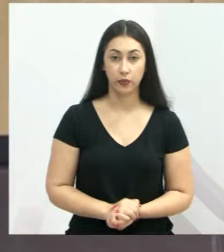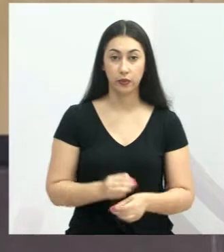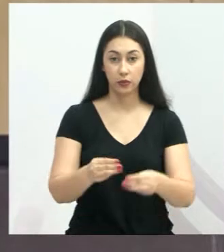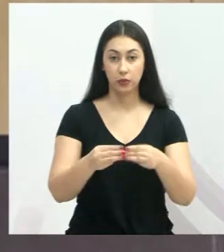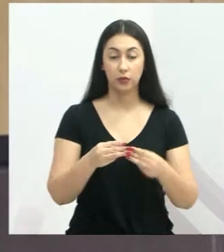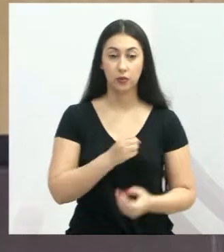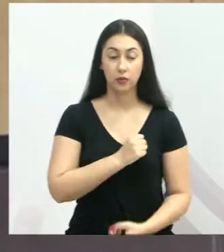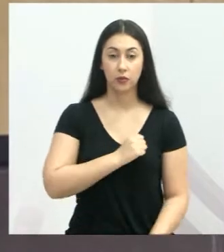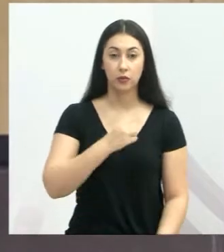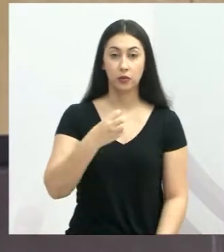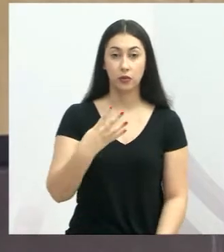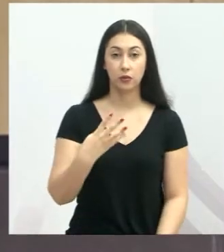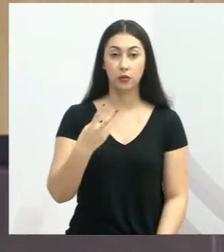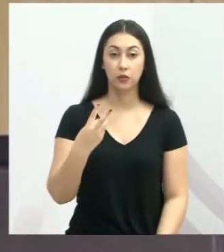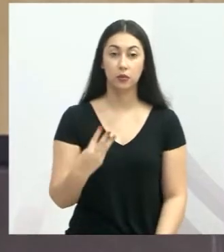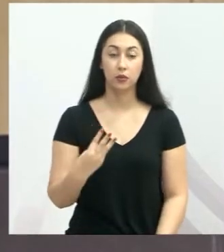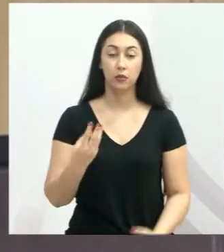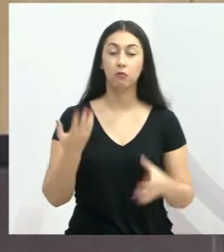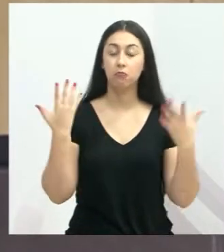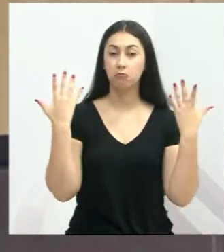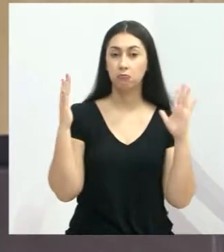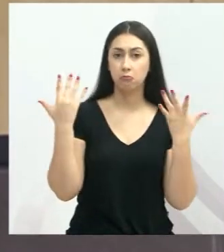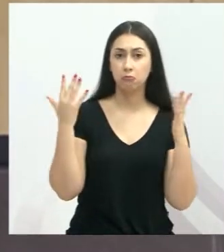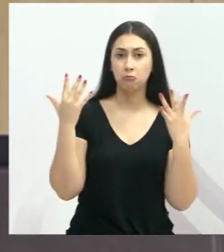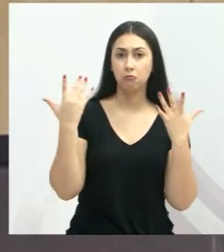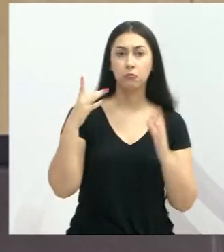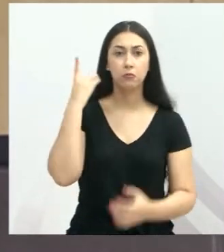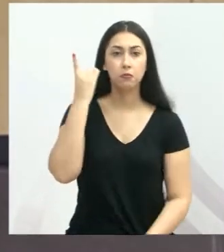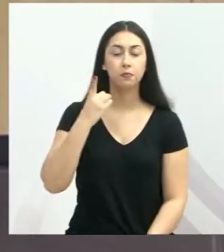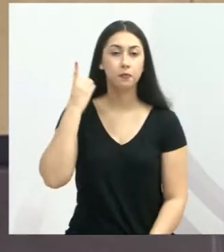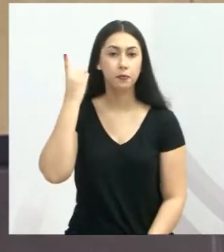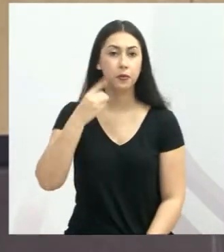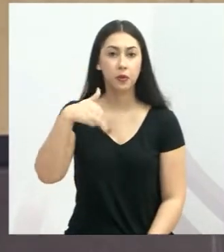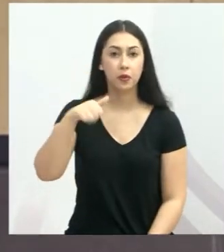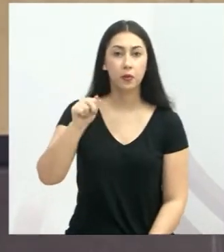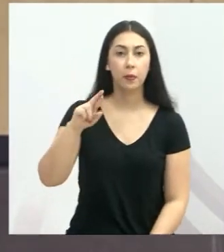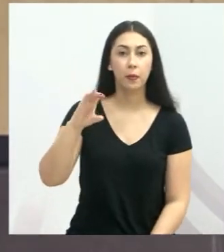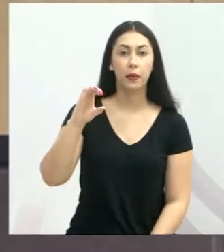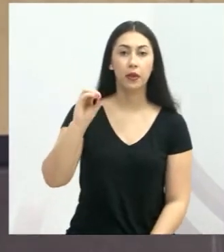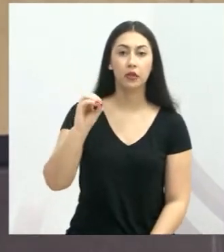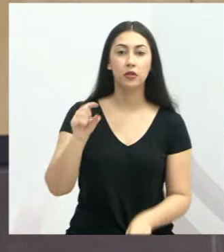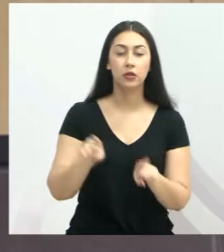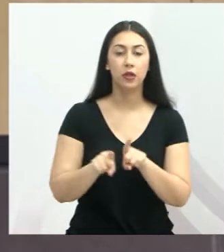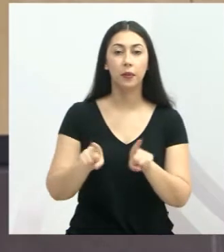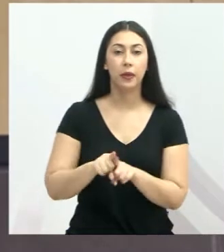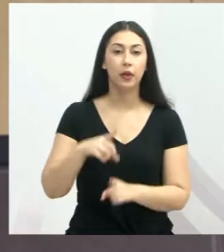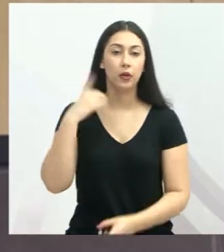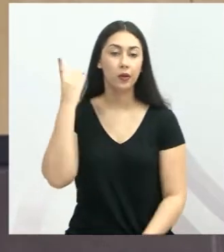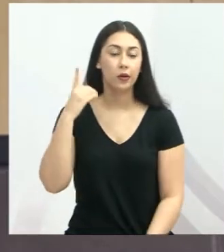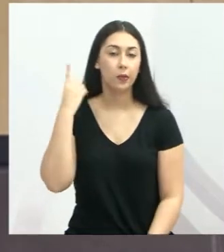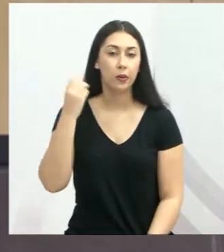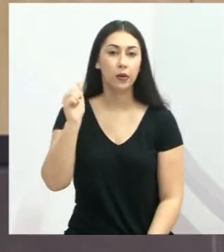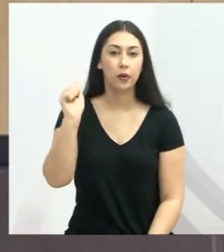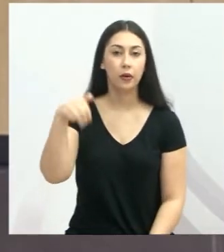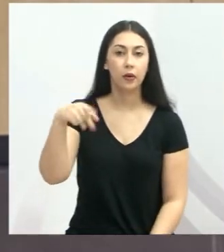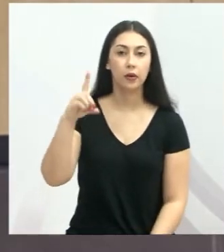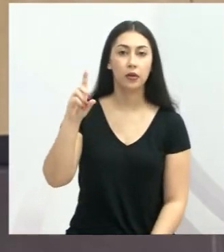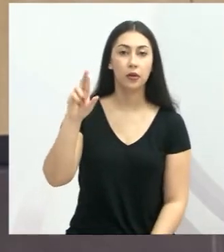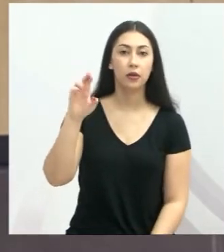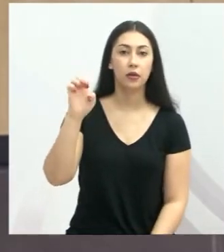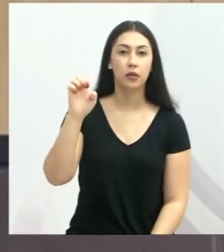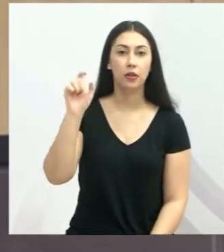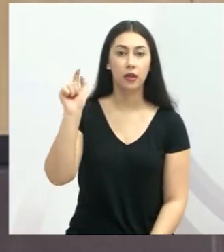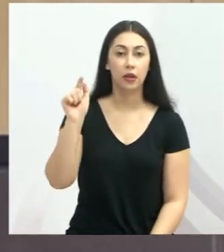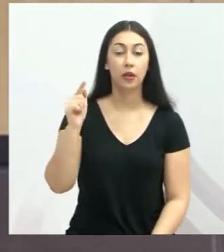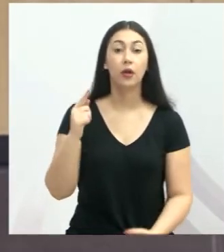Moção 43. Moção congratulatória ao deputado federal Márcio Alvino e ao deputado estadual André do Prado por terem